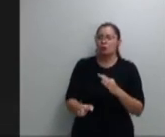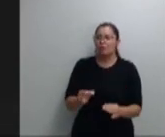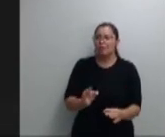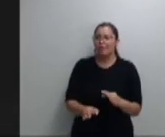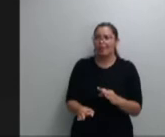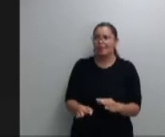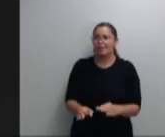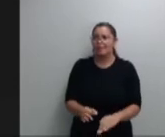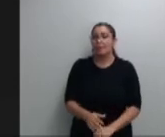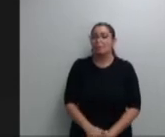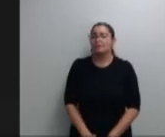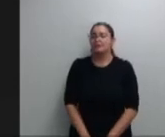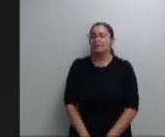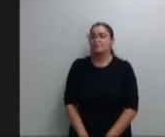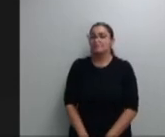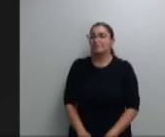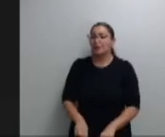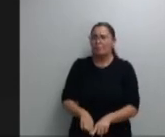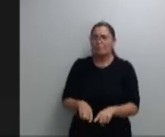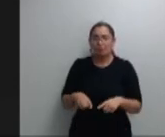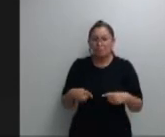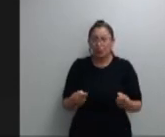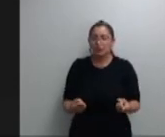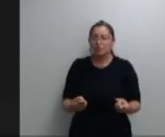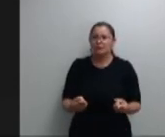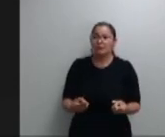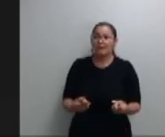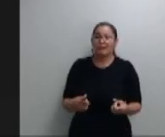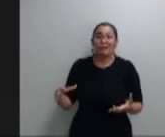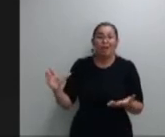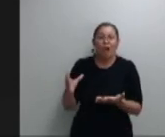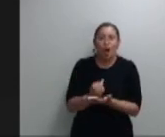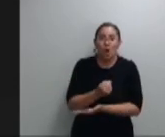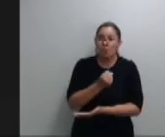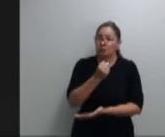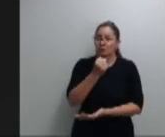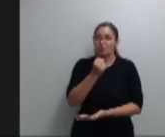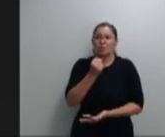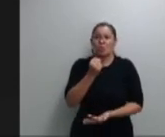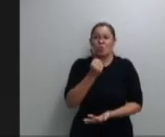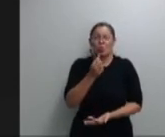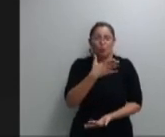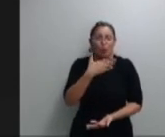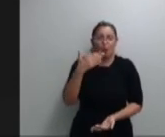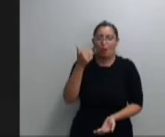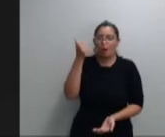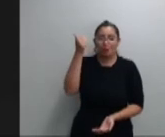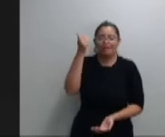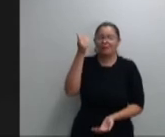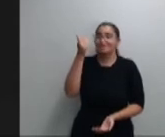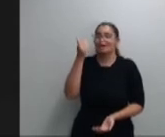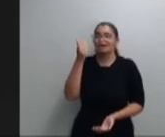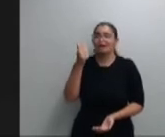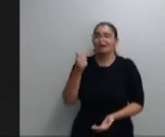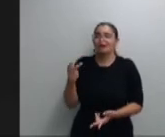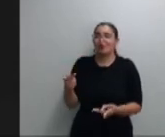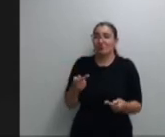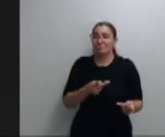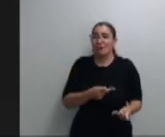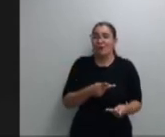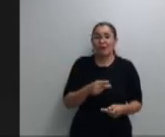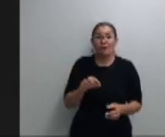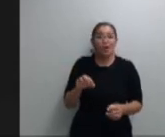alardeadas, mas sim alcançar critérios que melhor atendessem aos impetrantes na ordem de